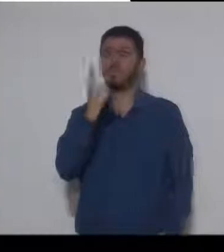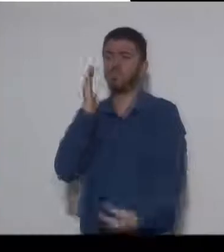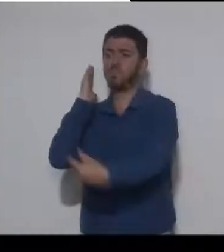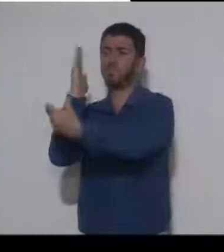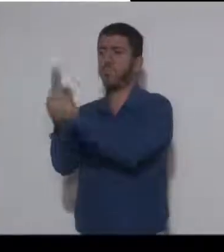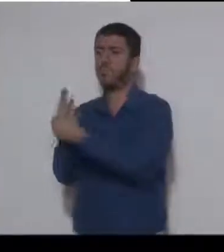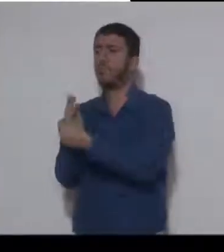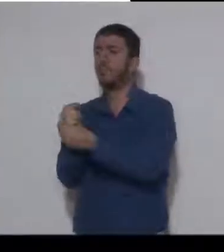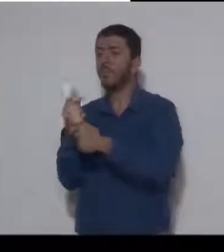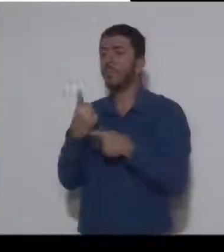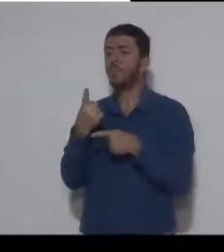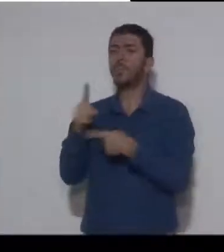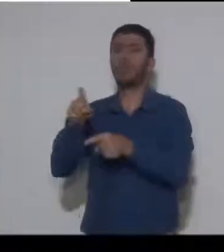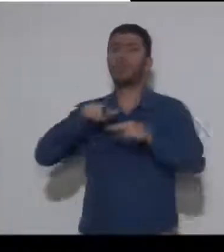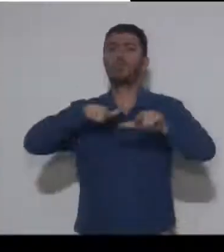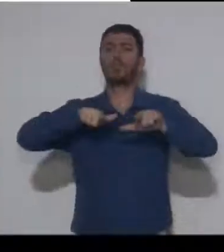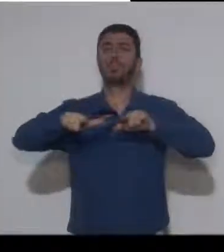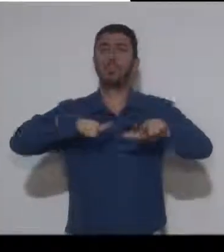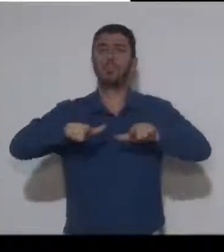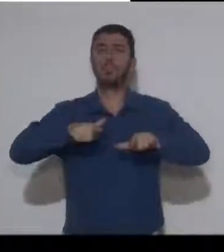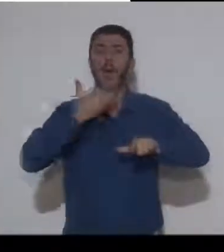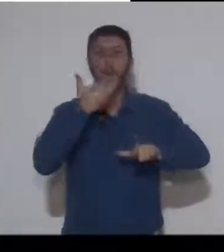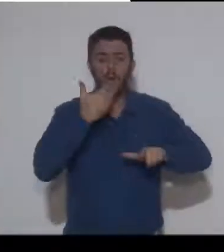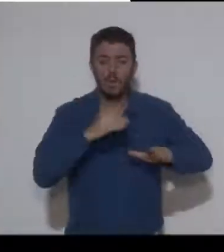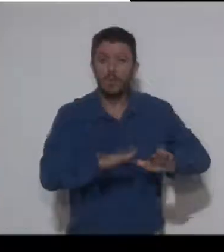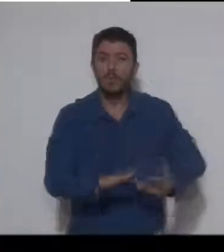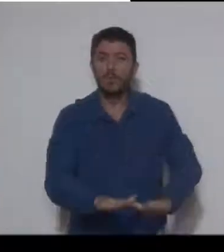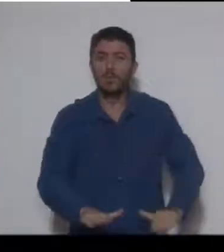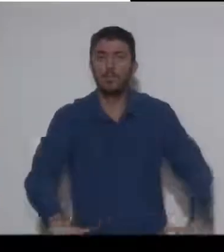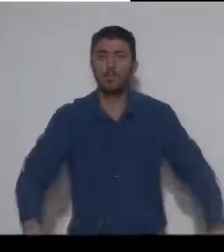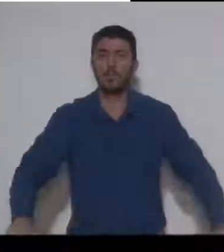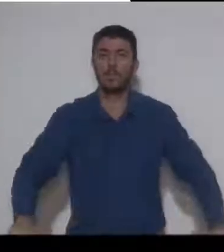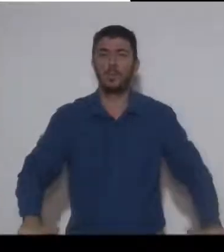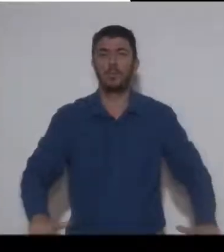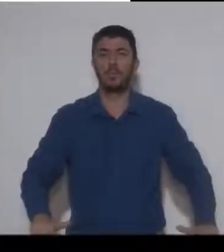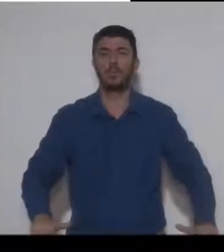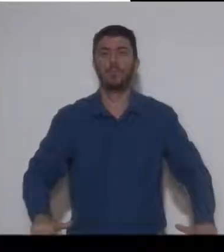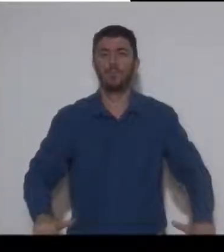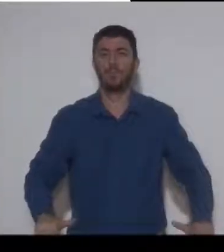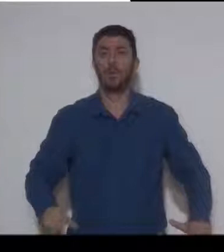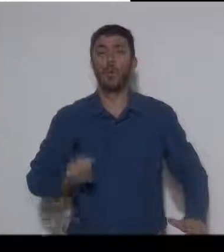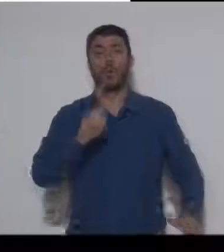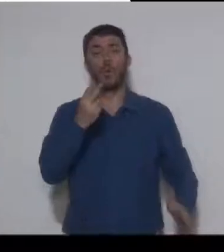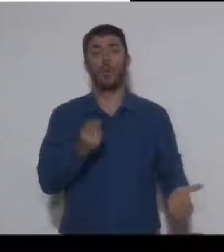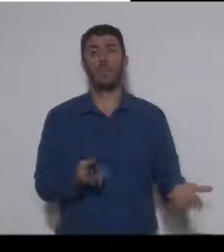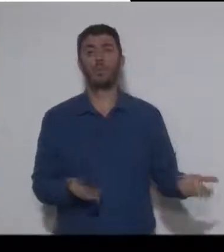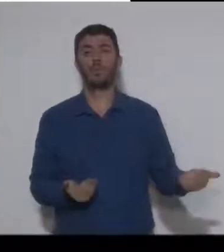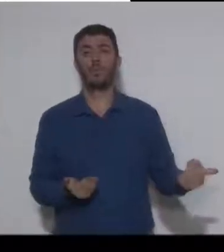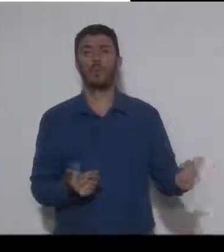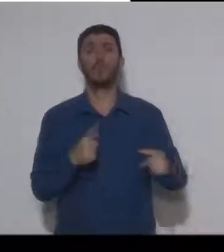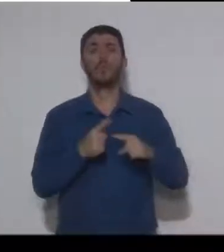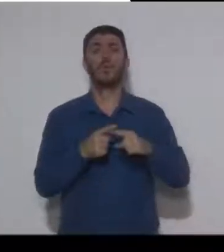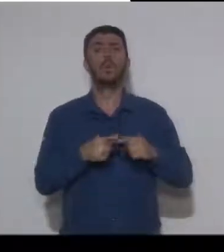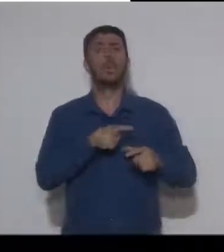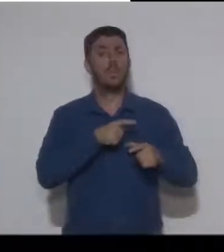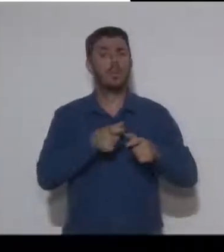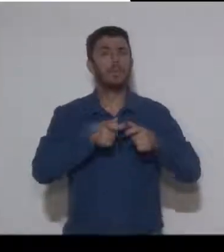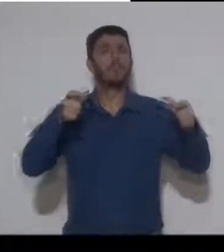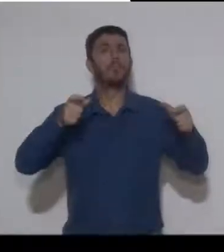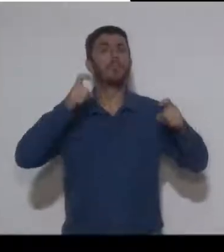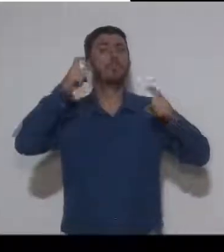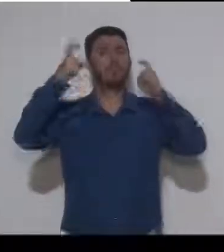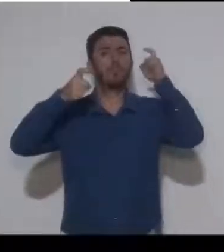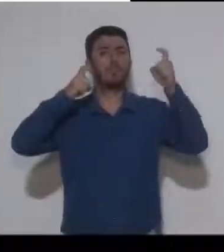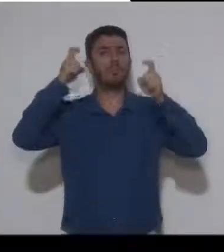horas, na nossa região de Campinas, tem uma ação do juizado de trabalho infantil ou do adolescente. Quais as grandes preocupações? Primeiro,